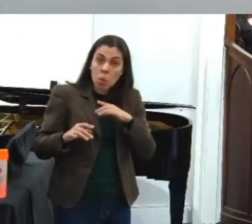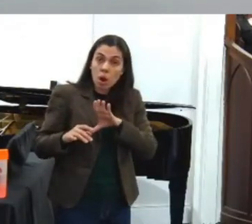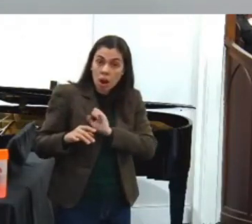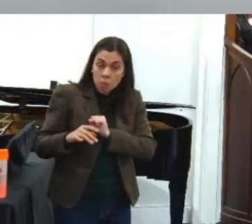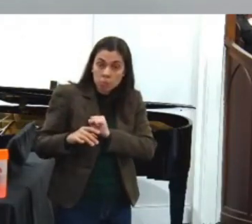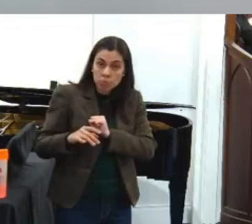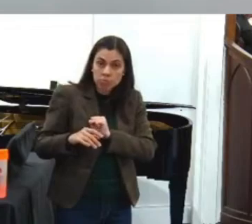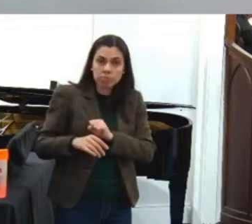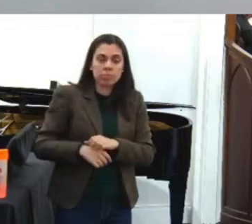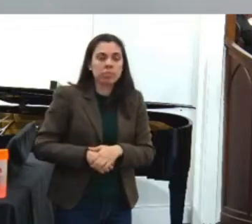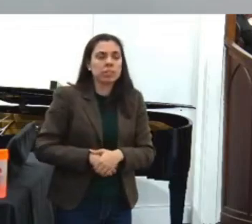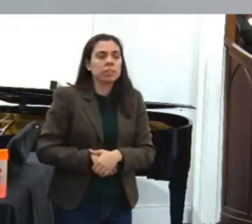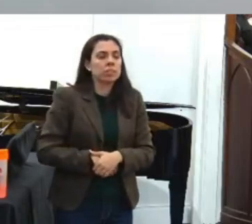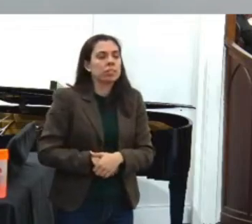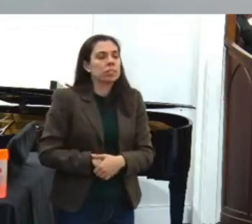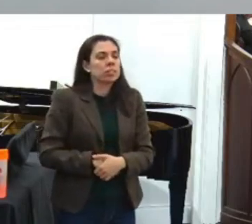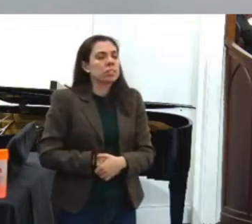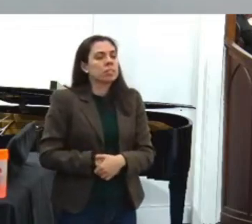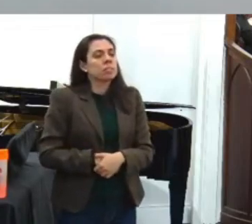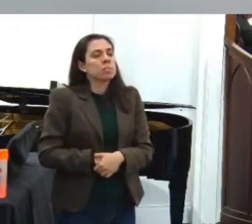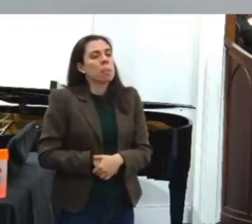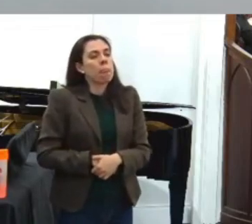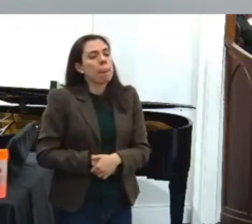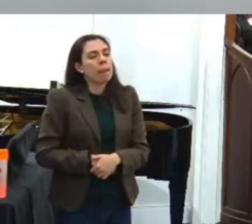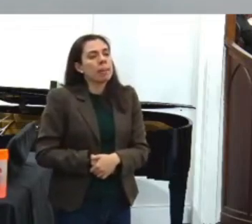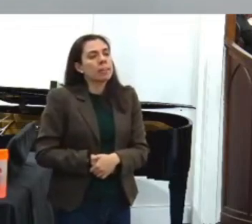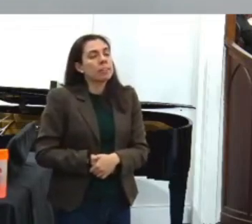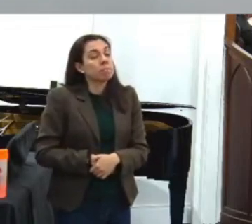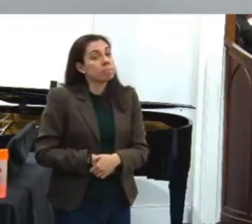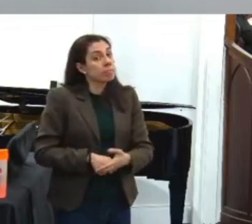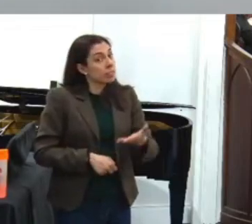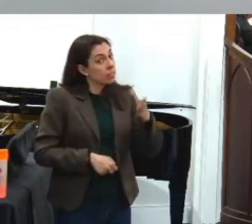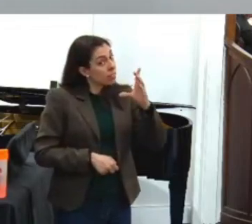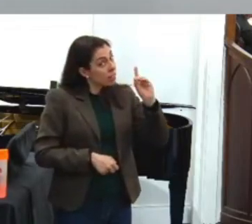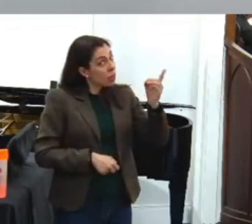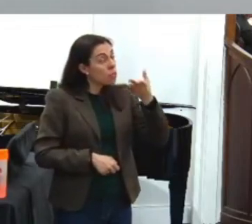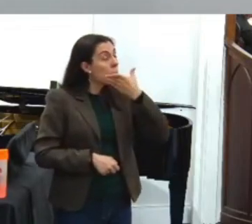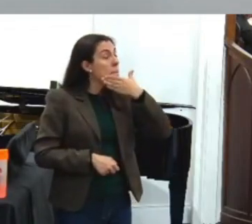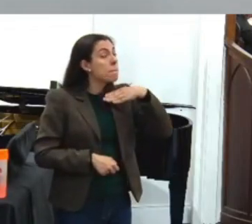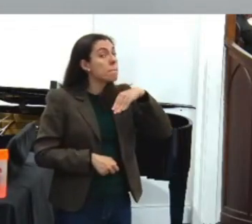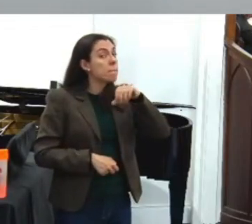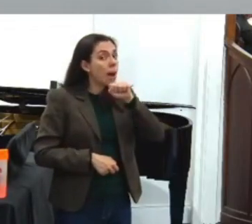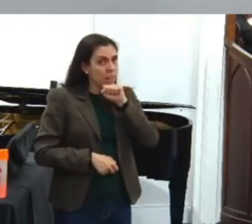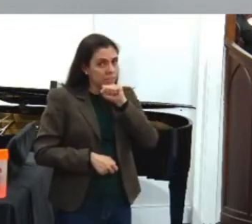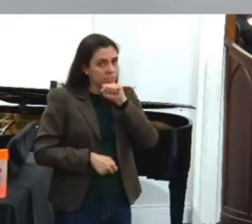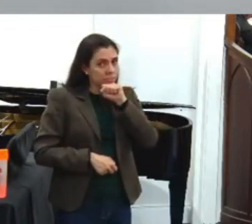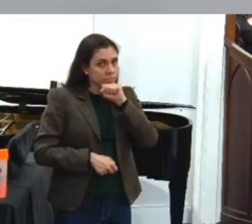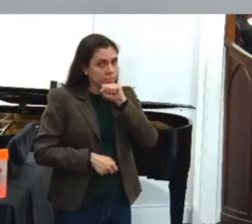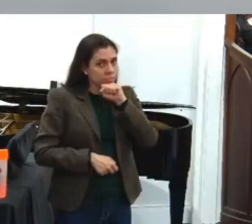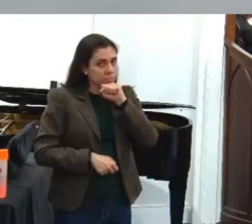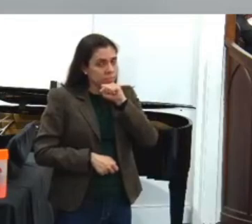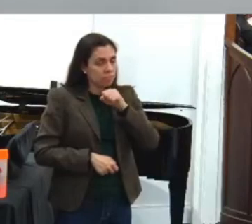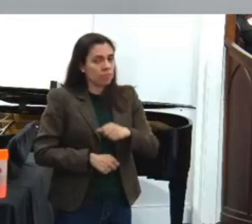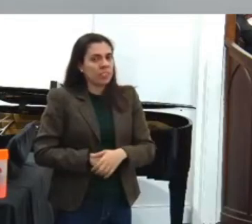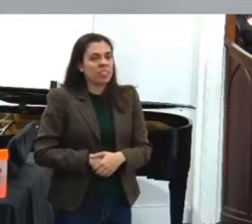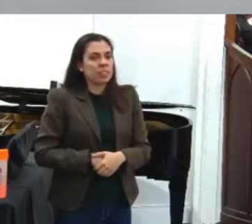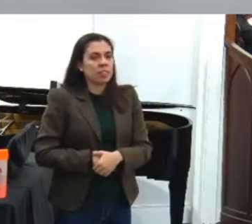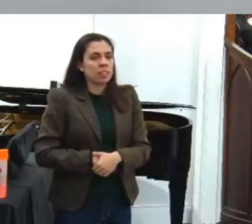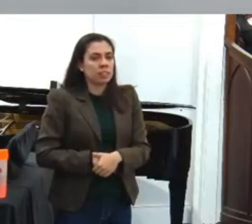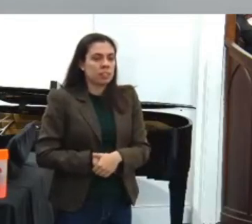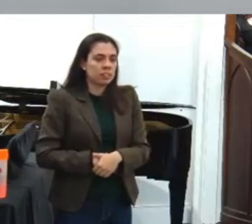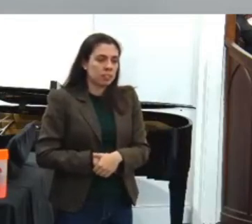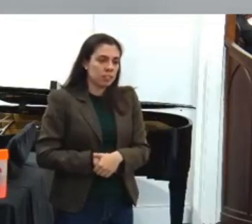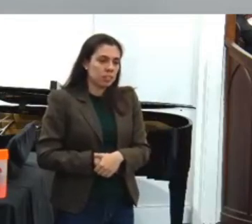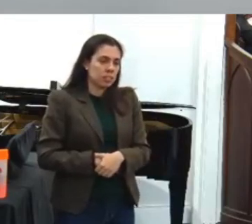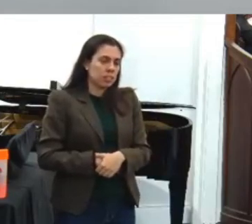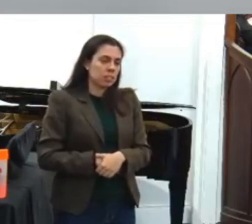Se Deus é Pai E Ele ama a sua igreja. E Ele